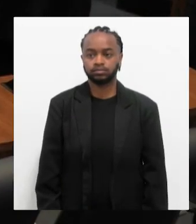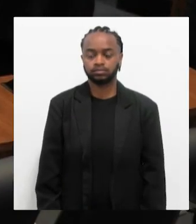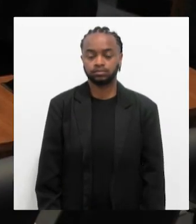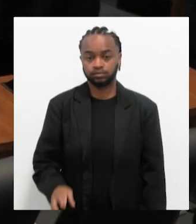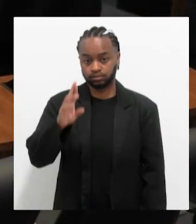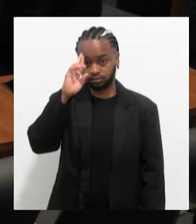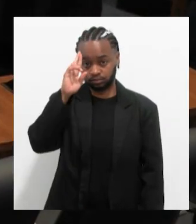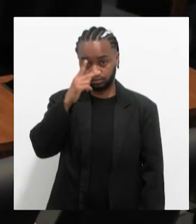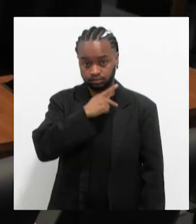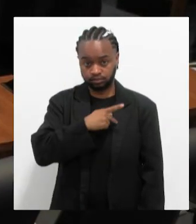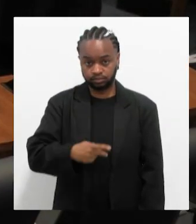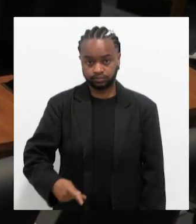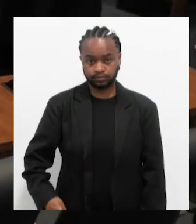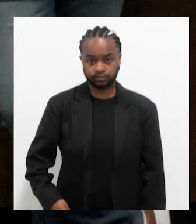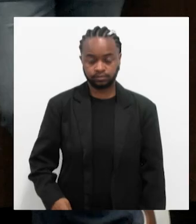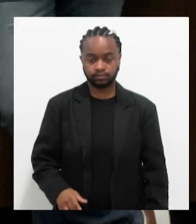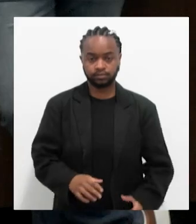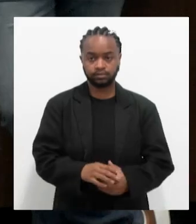Senhor presidente,